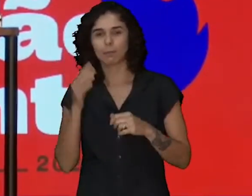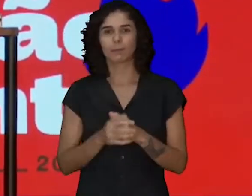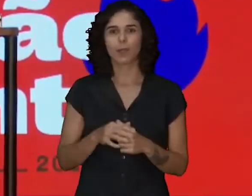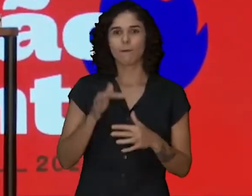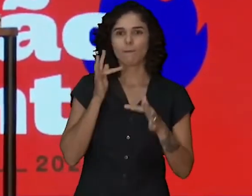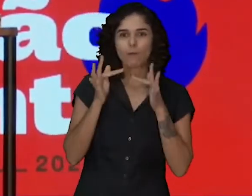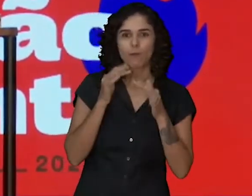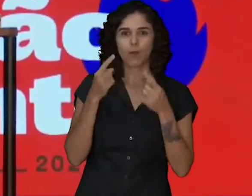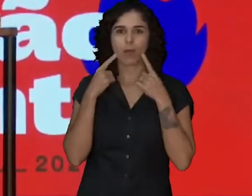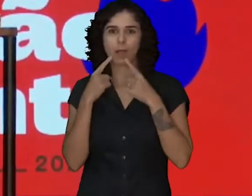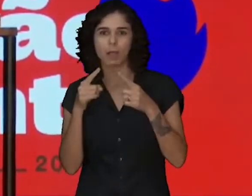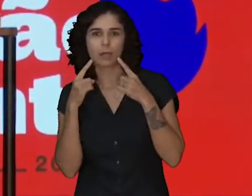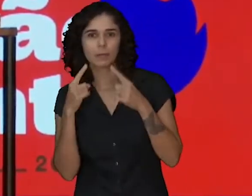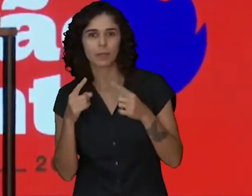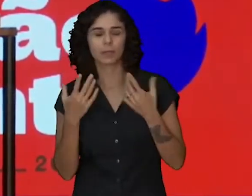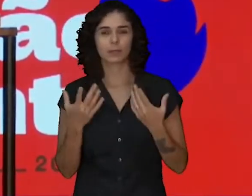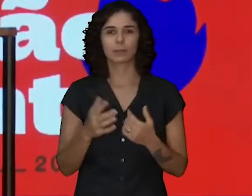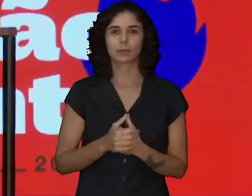murmuração.